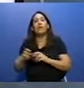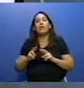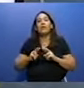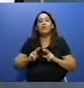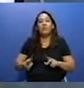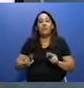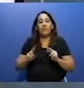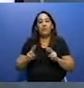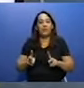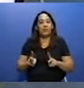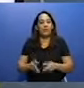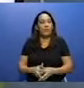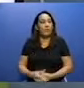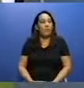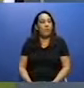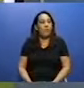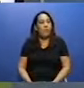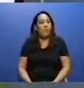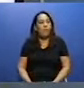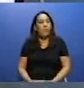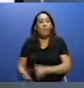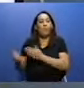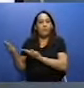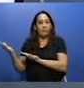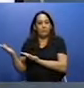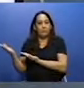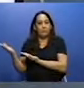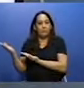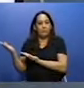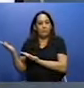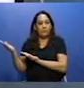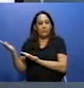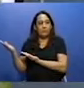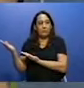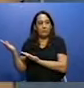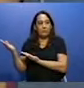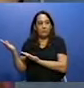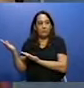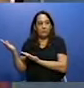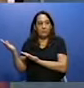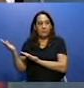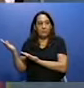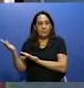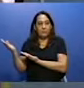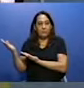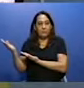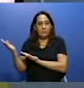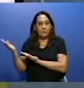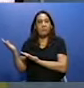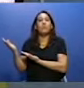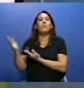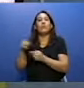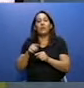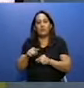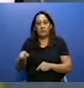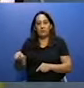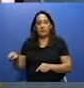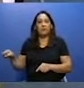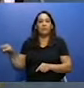vocês verem? Olha só. Esse aqui é o motivo da minha sequência.